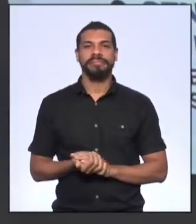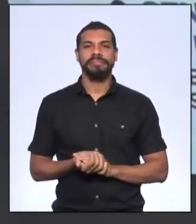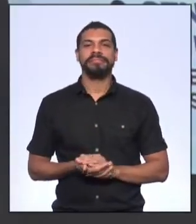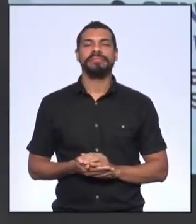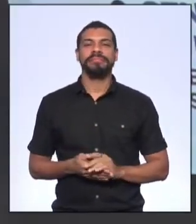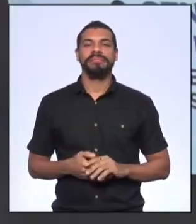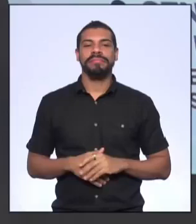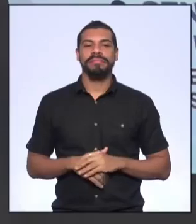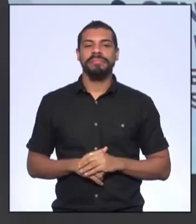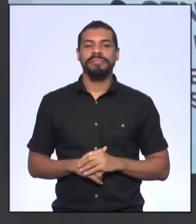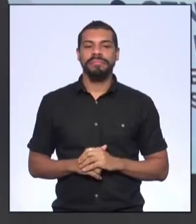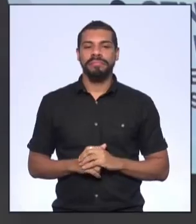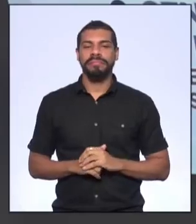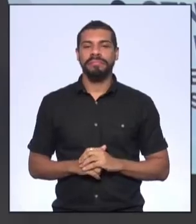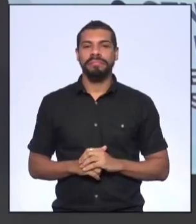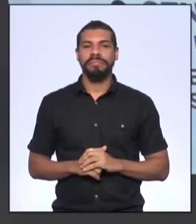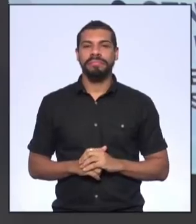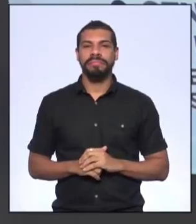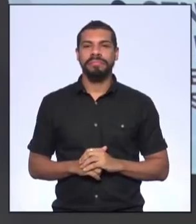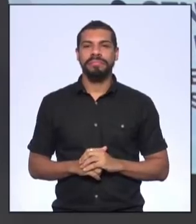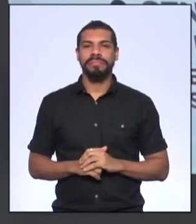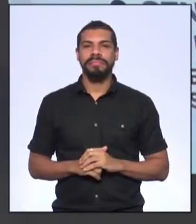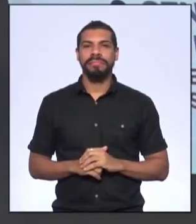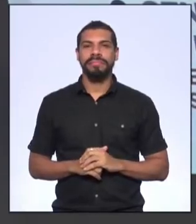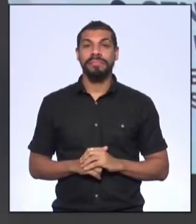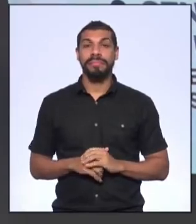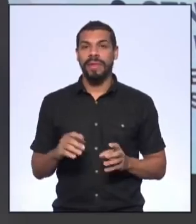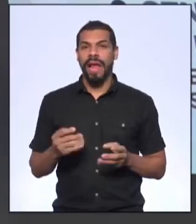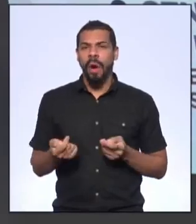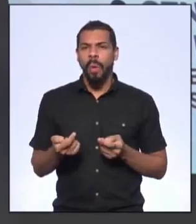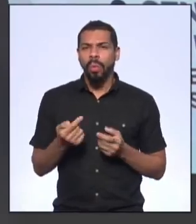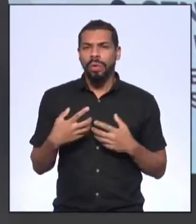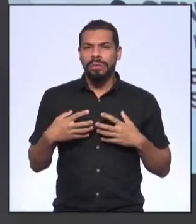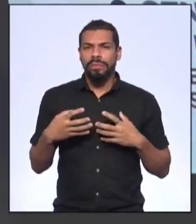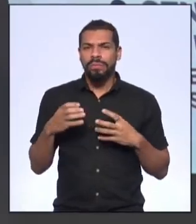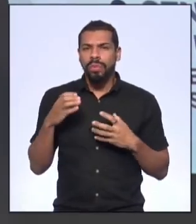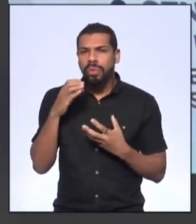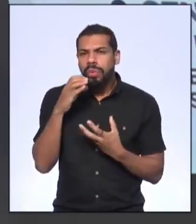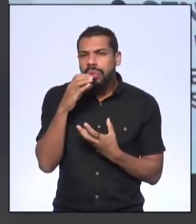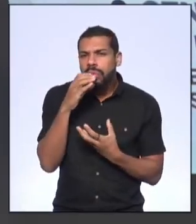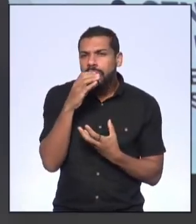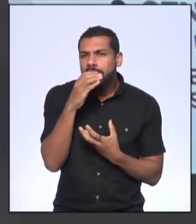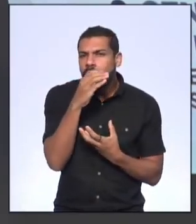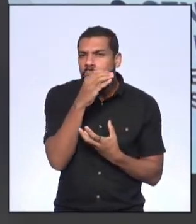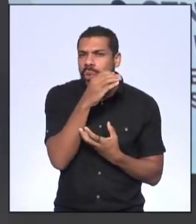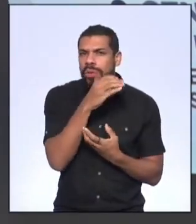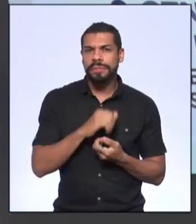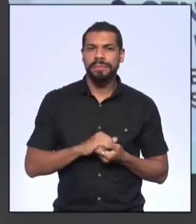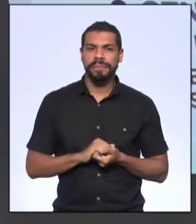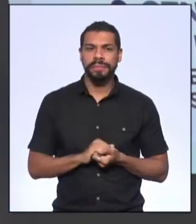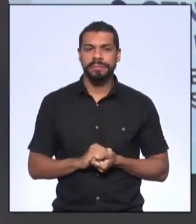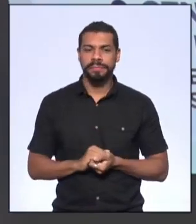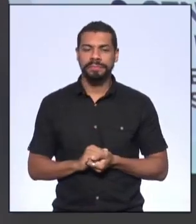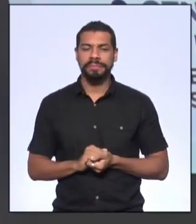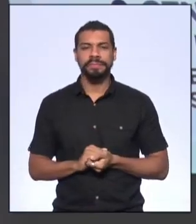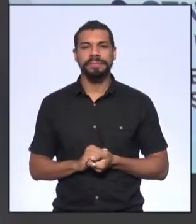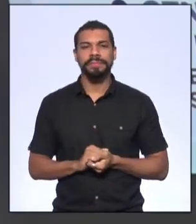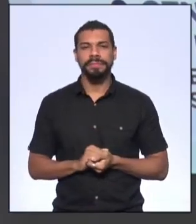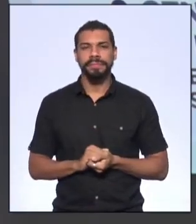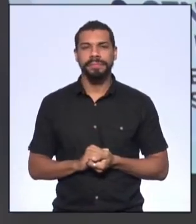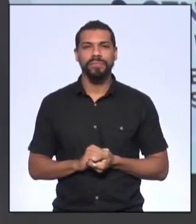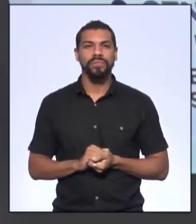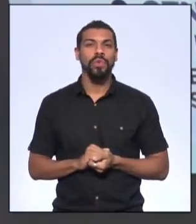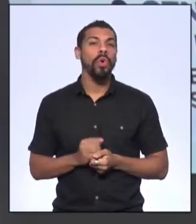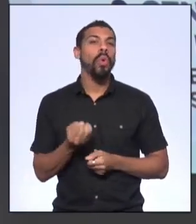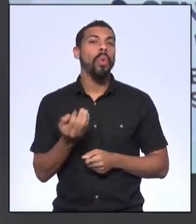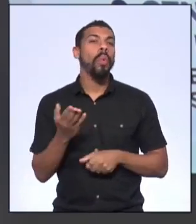Isso, um pouquinho aqui, certo? O material está aquecendo. Lembra que tem a questão da condução de calor. Vamos ver quanto